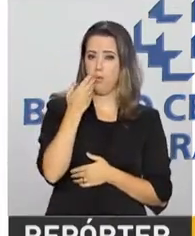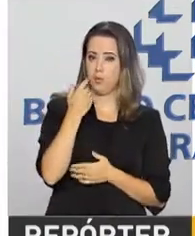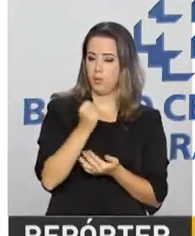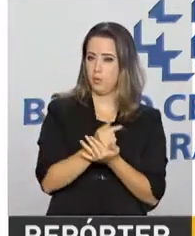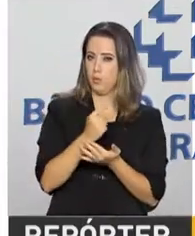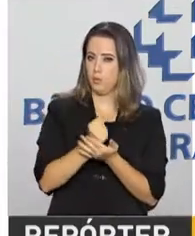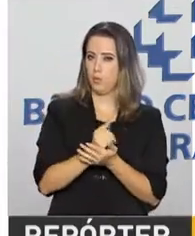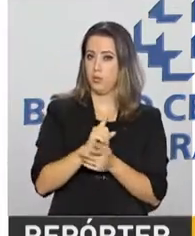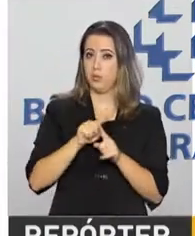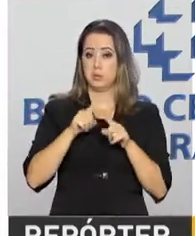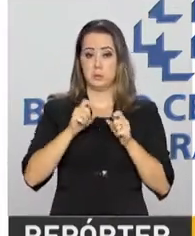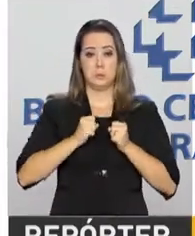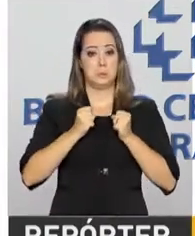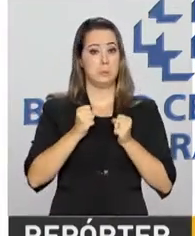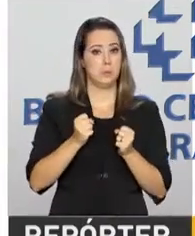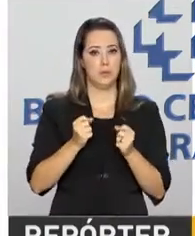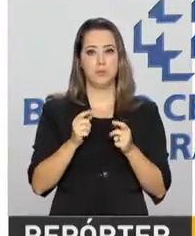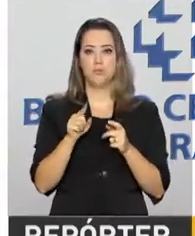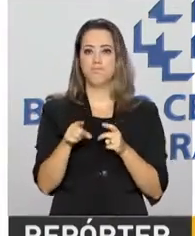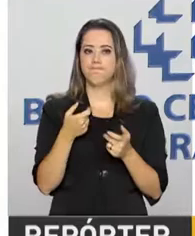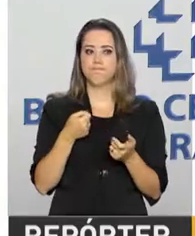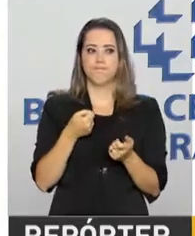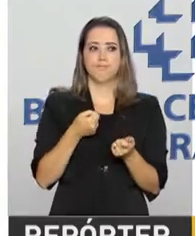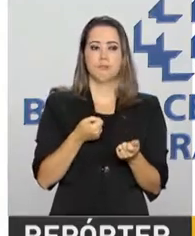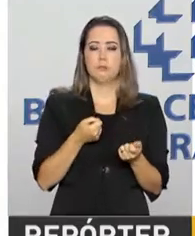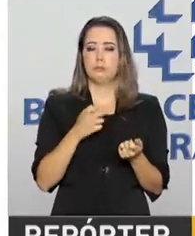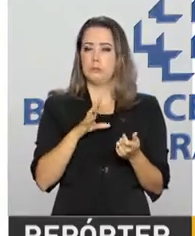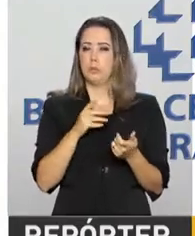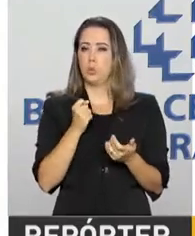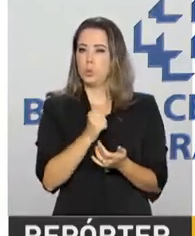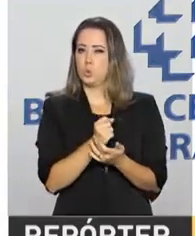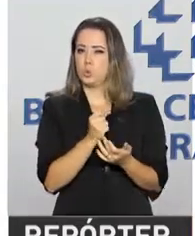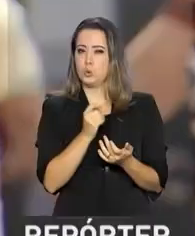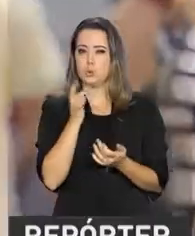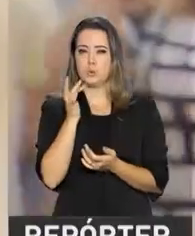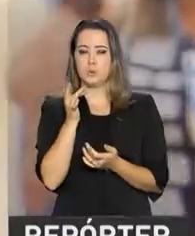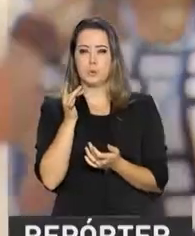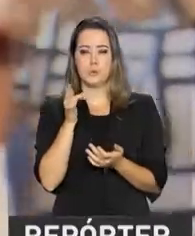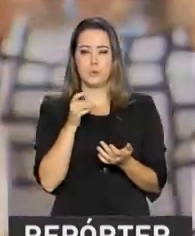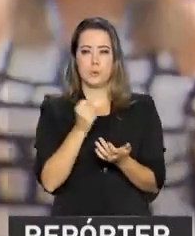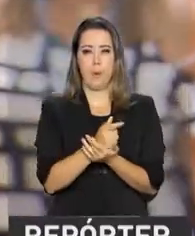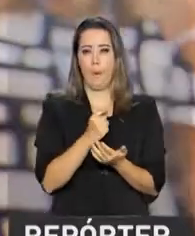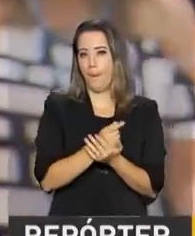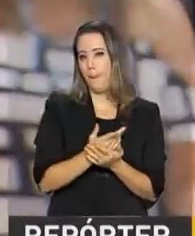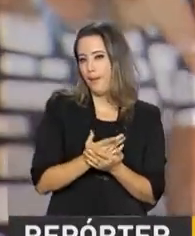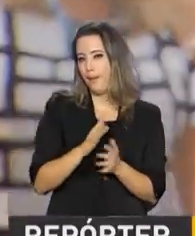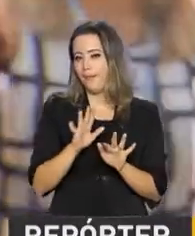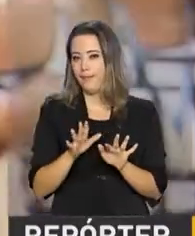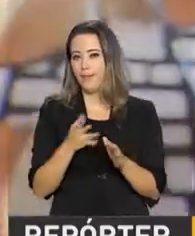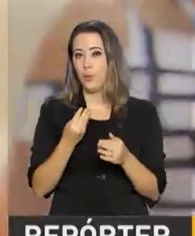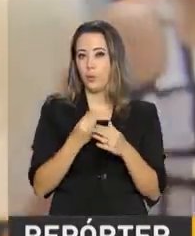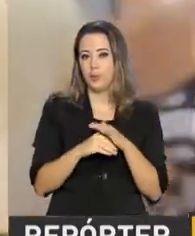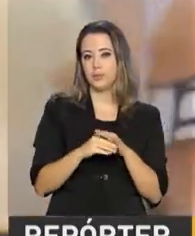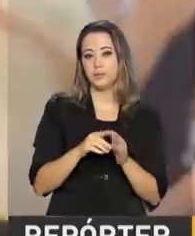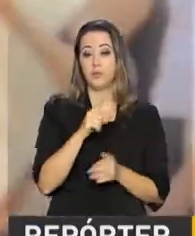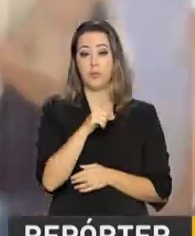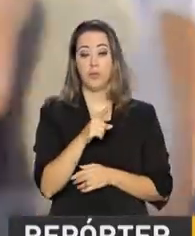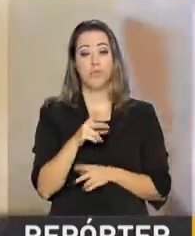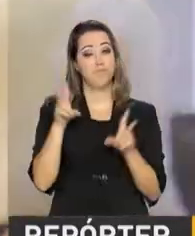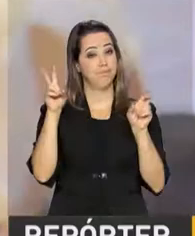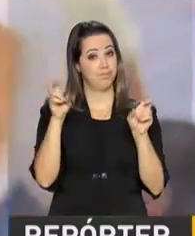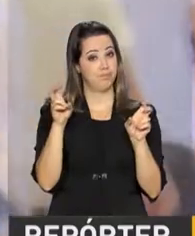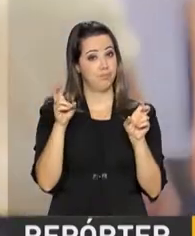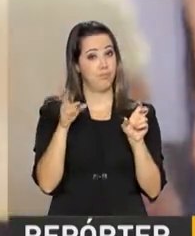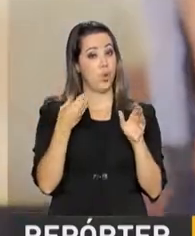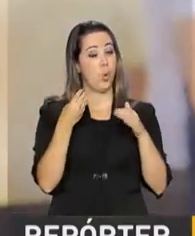de um impulso talvez a a esse impulso esteja maior na hora de é comprar diz o ditado que quem guarda tem mas apenas